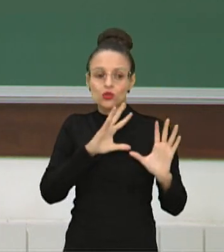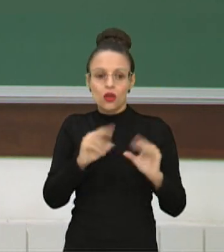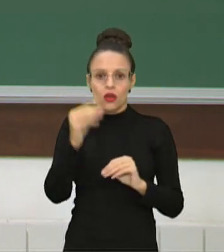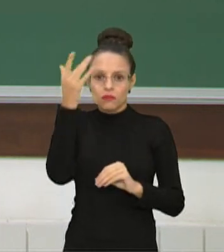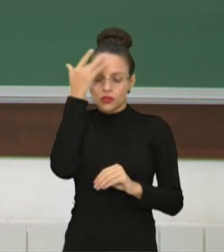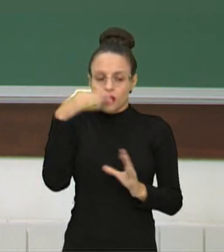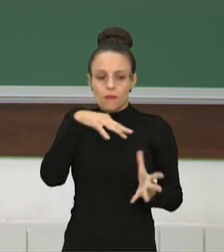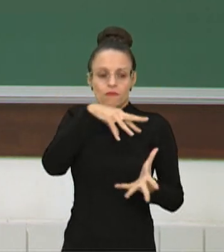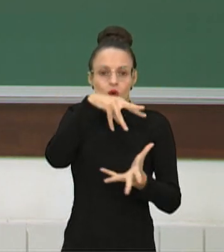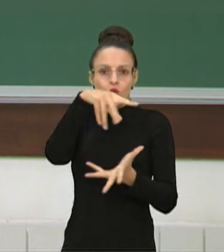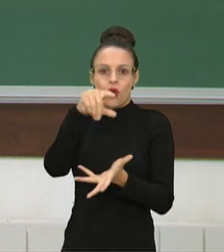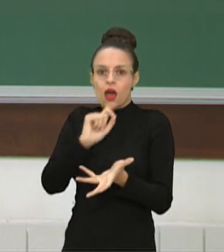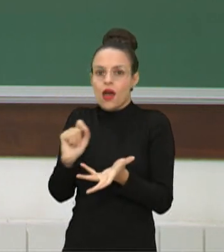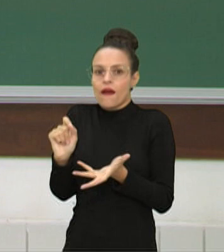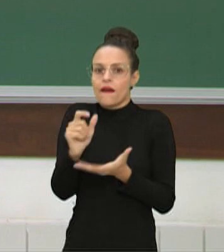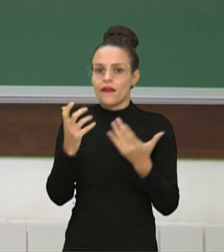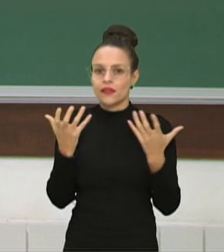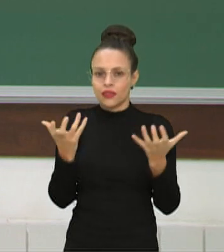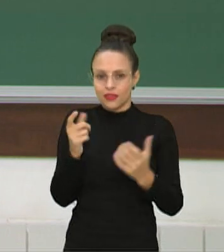no planeta,